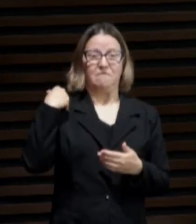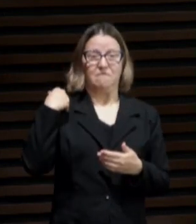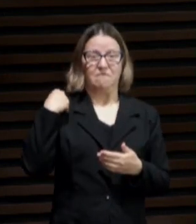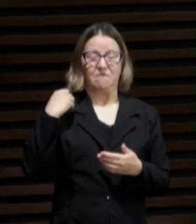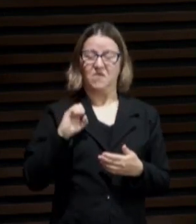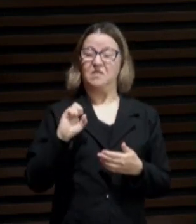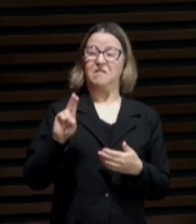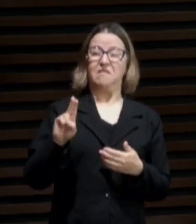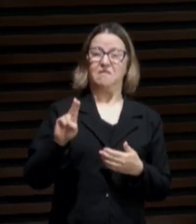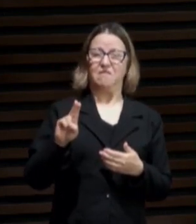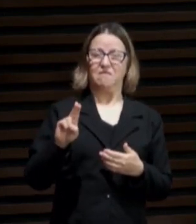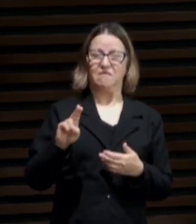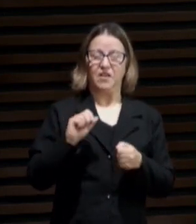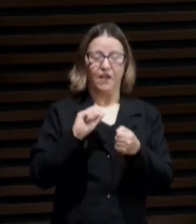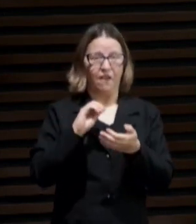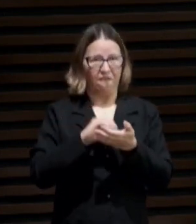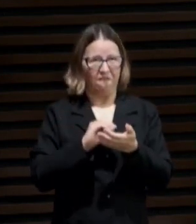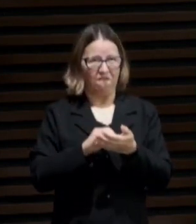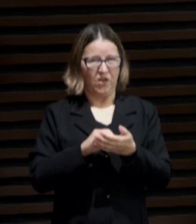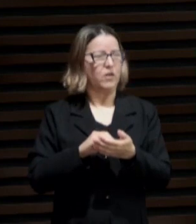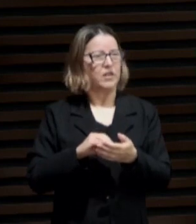egoísmo, descontrole,